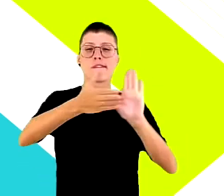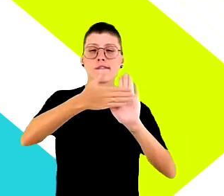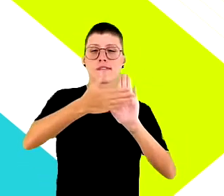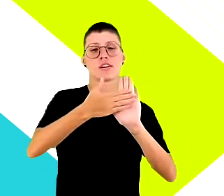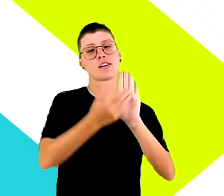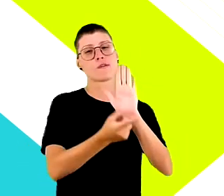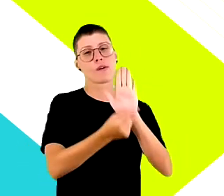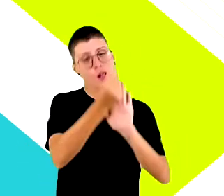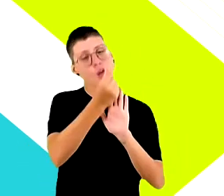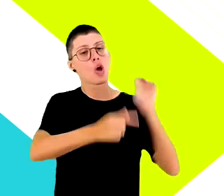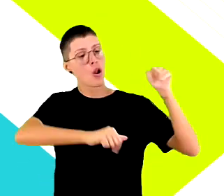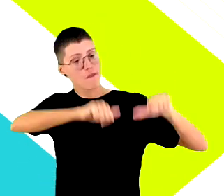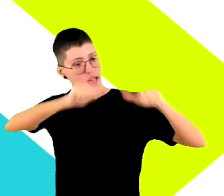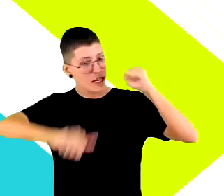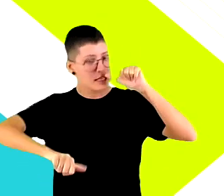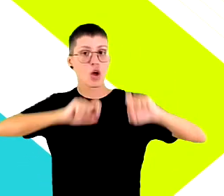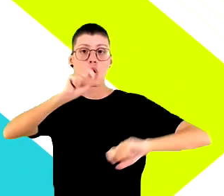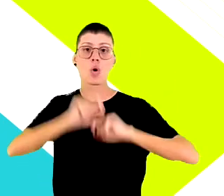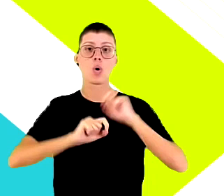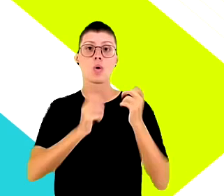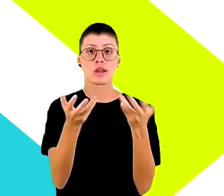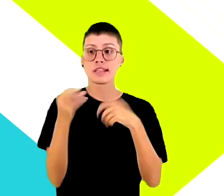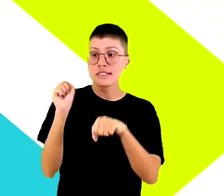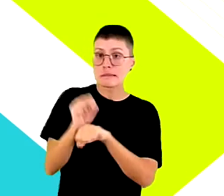gente esperava de custo realmente veio, se